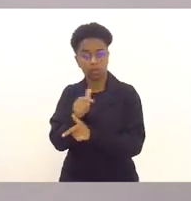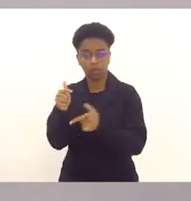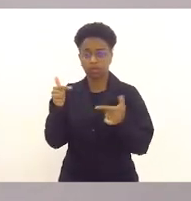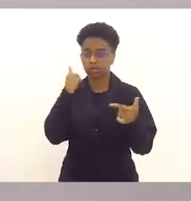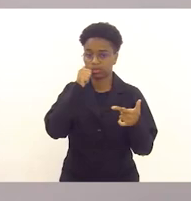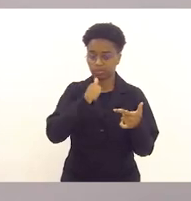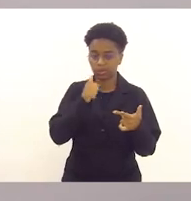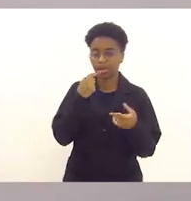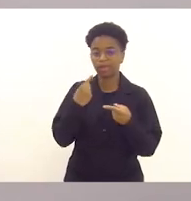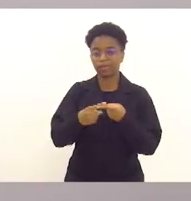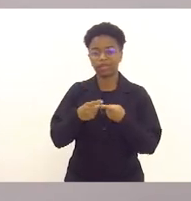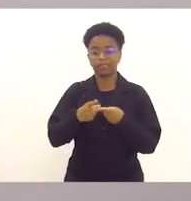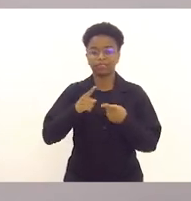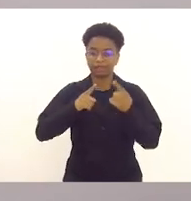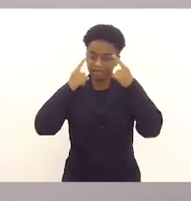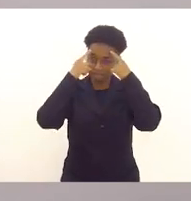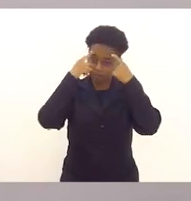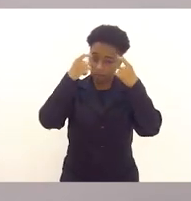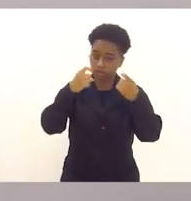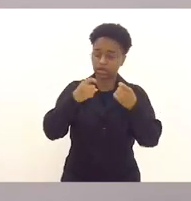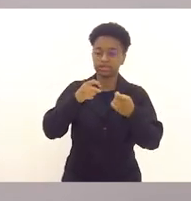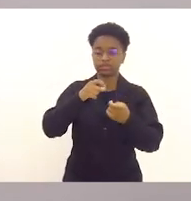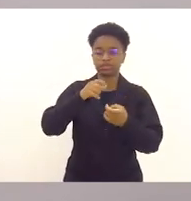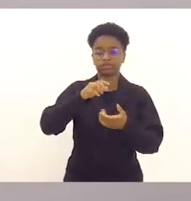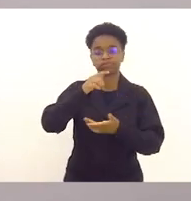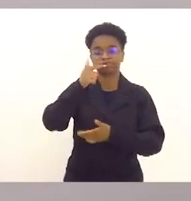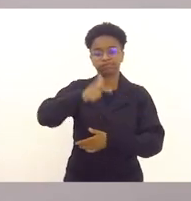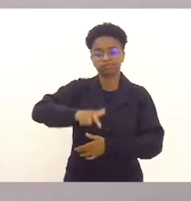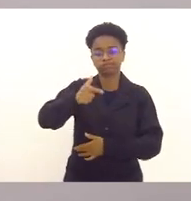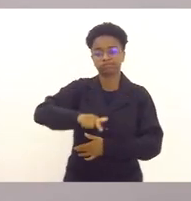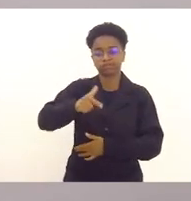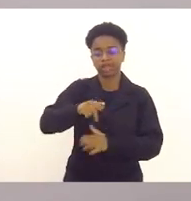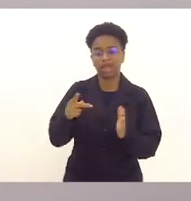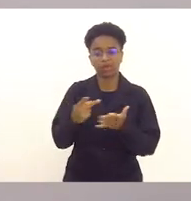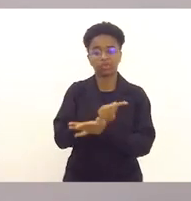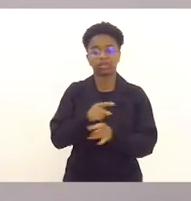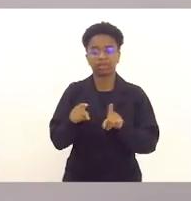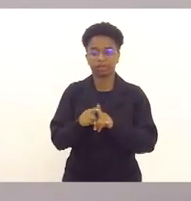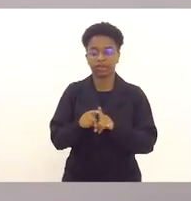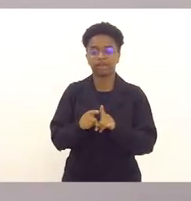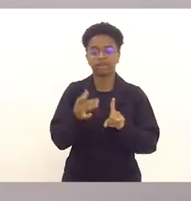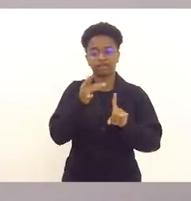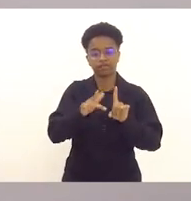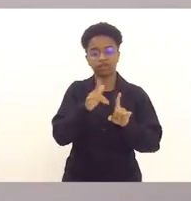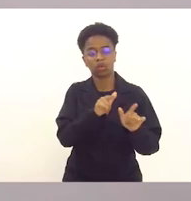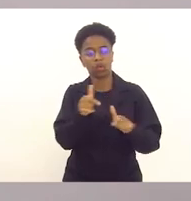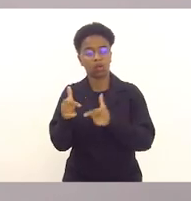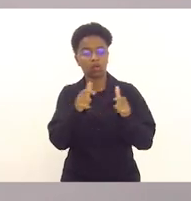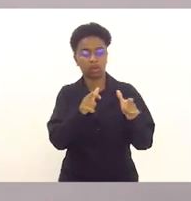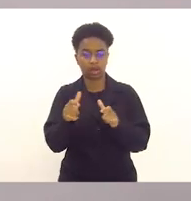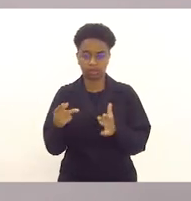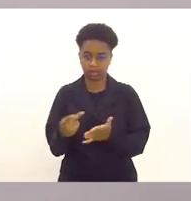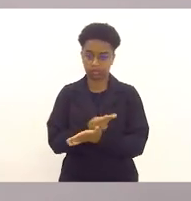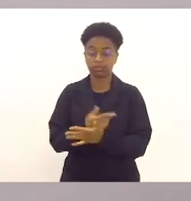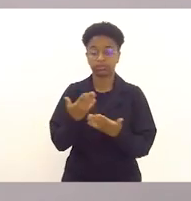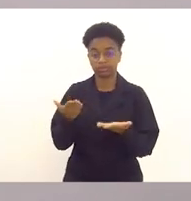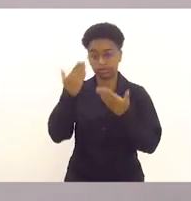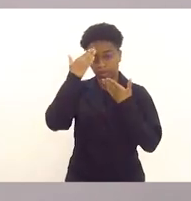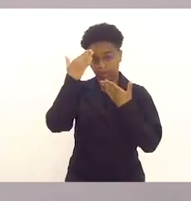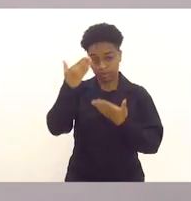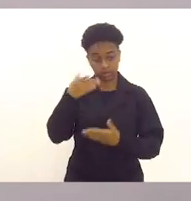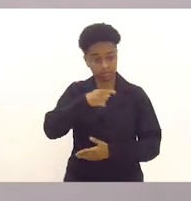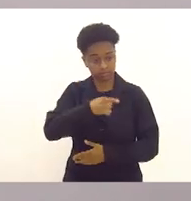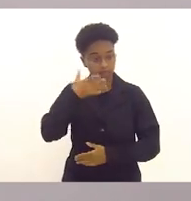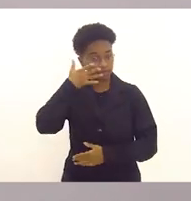enxurrada de violência e de rev em diferentes espaços então muito obrigada Vanessa pela sua fala